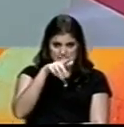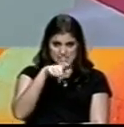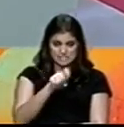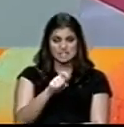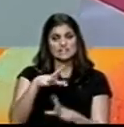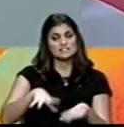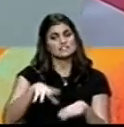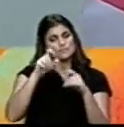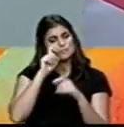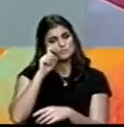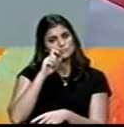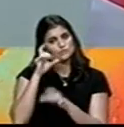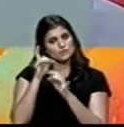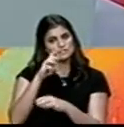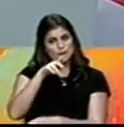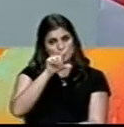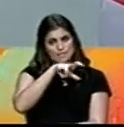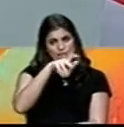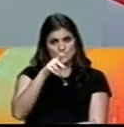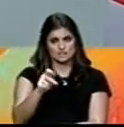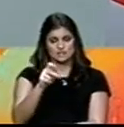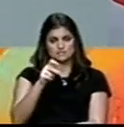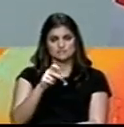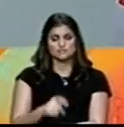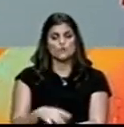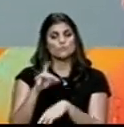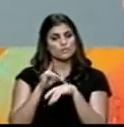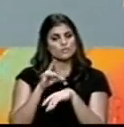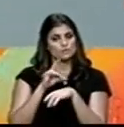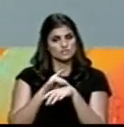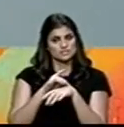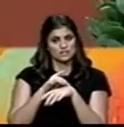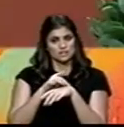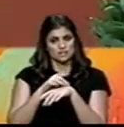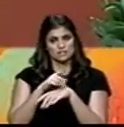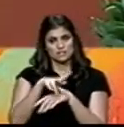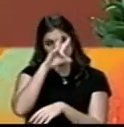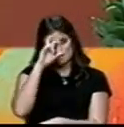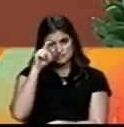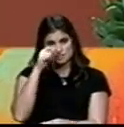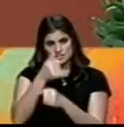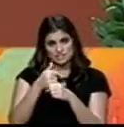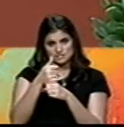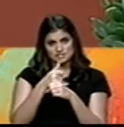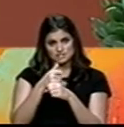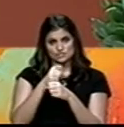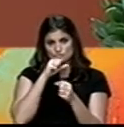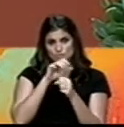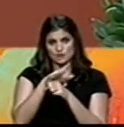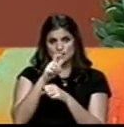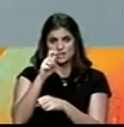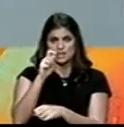desenvolvida como proteção contra a malária, falciparum, uma doença que foi endémica na Grécia e nas ilhas do Mar Egeu e que continua a se